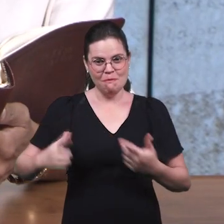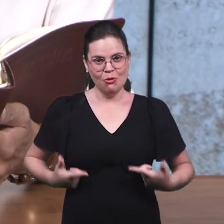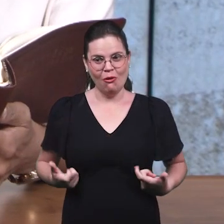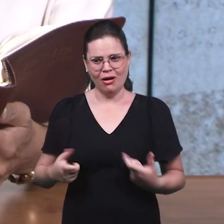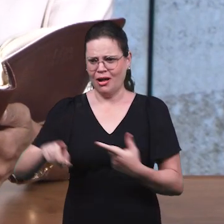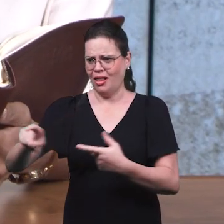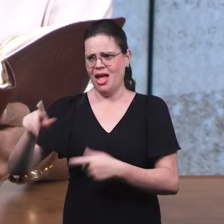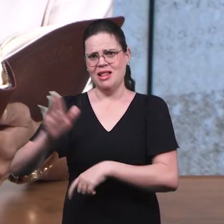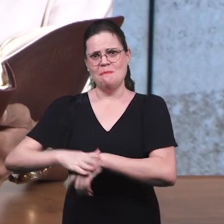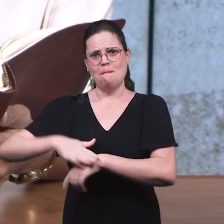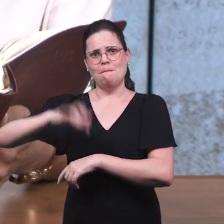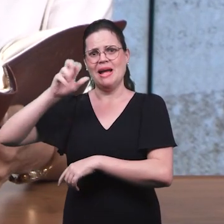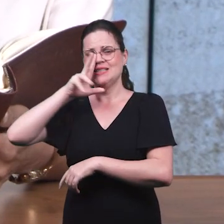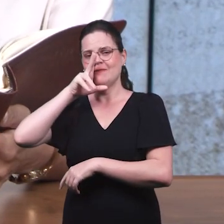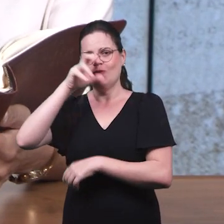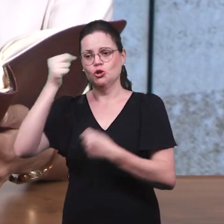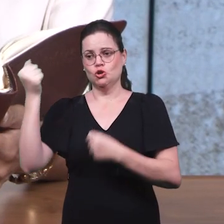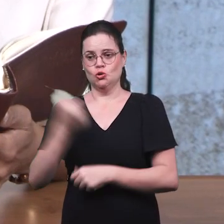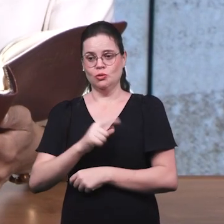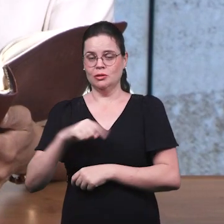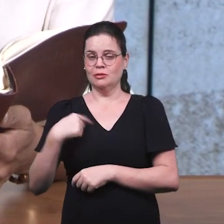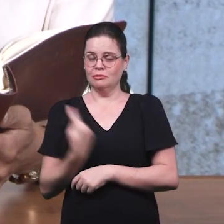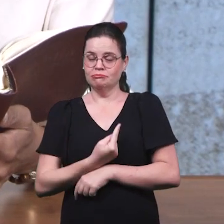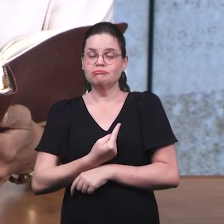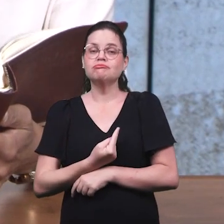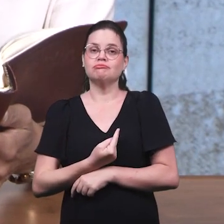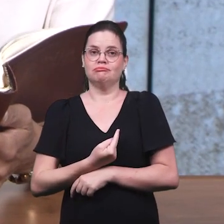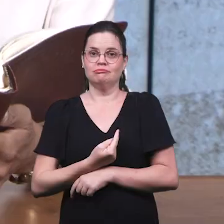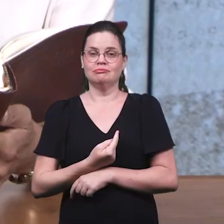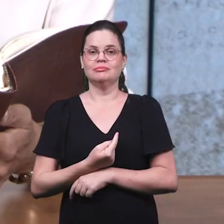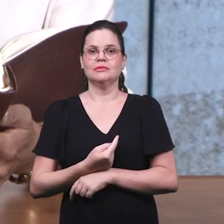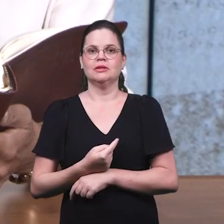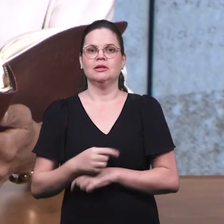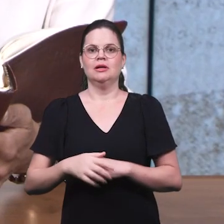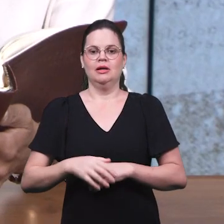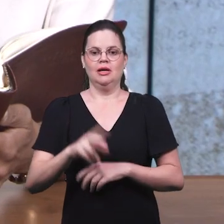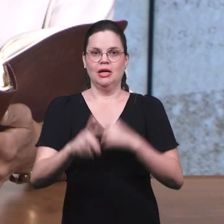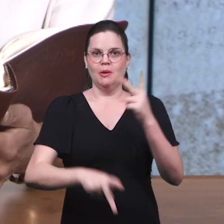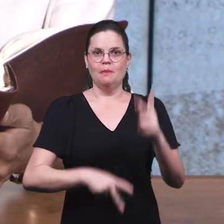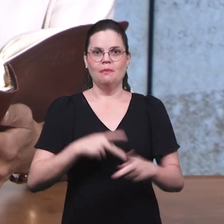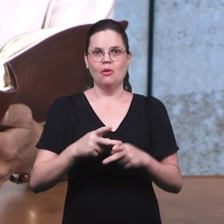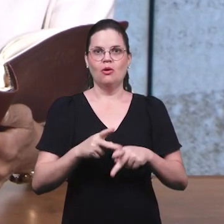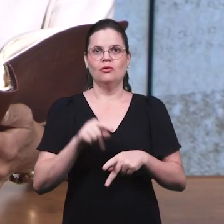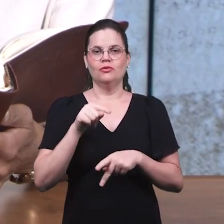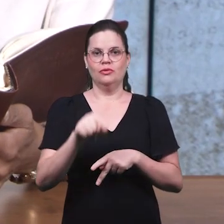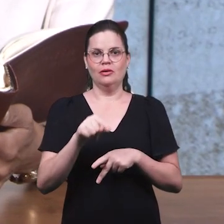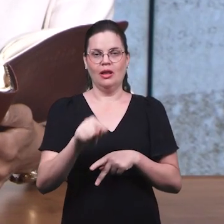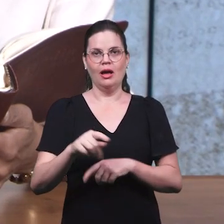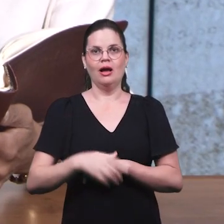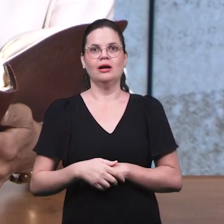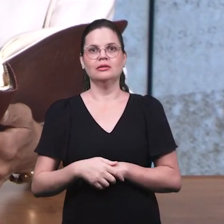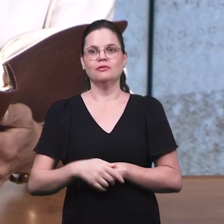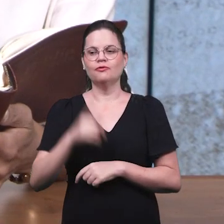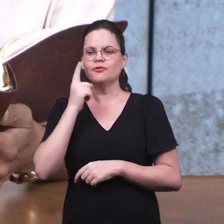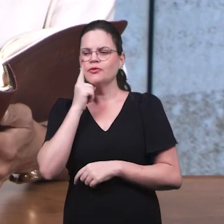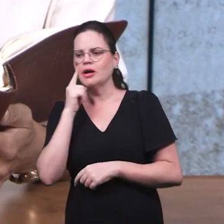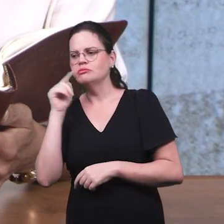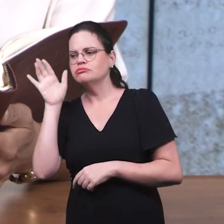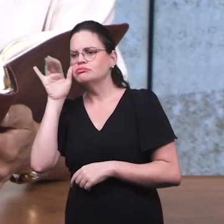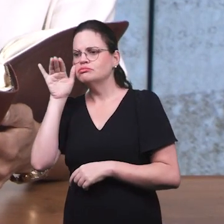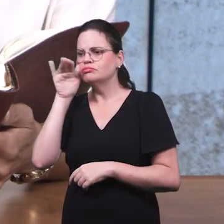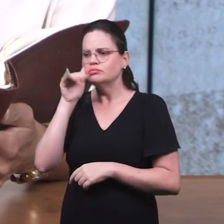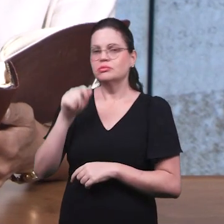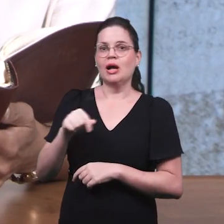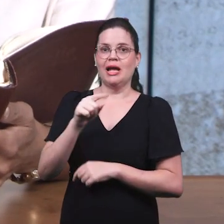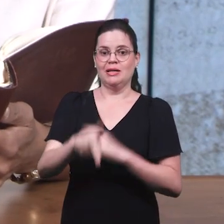porque é mais forte do que nós. E infamaram a terra que tinham espiado perante os filhos